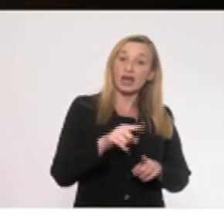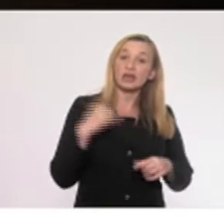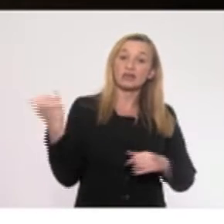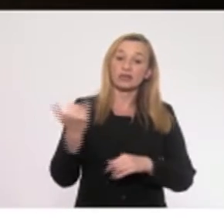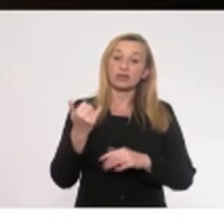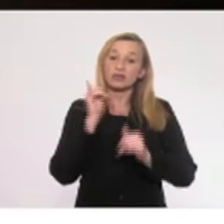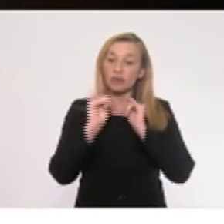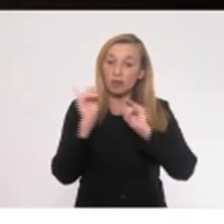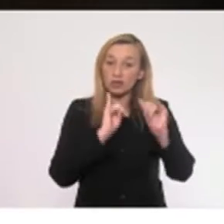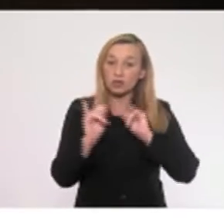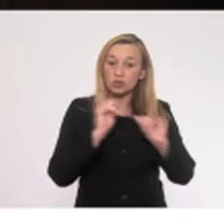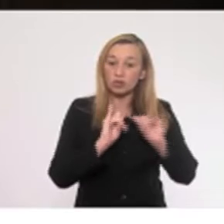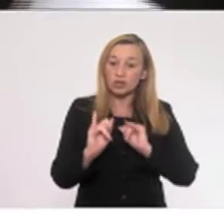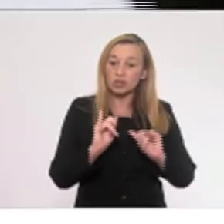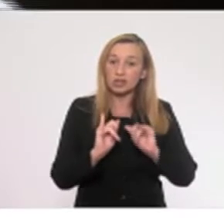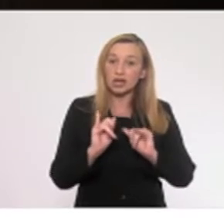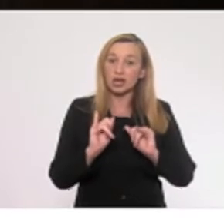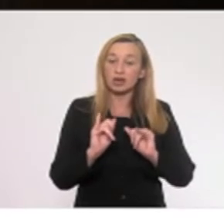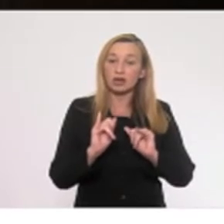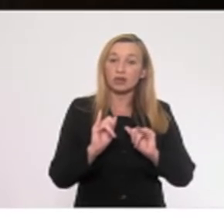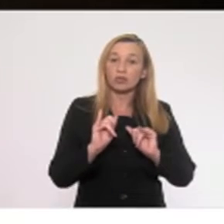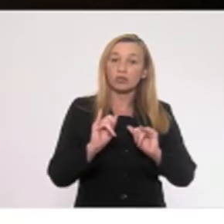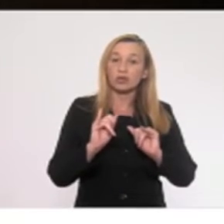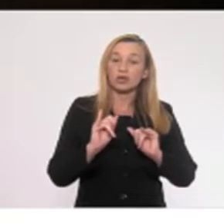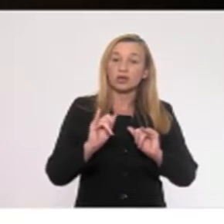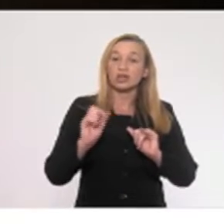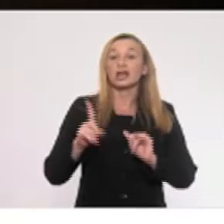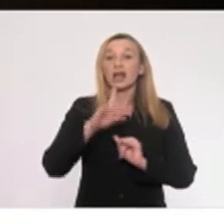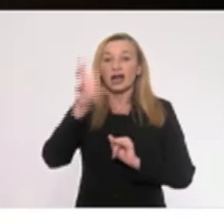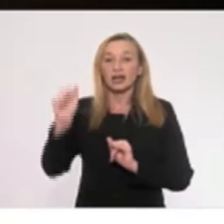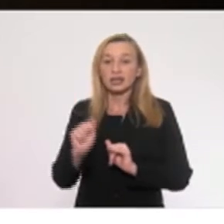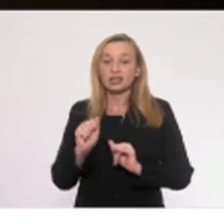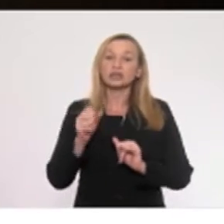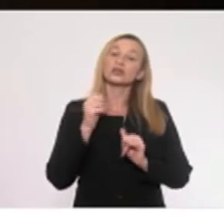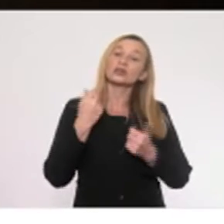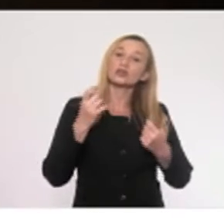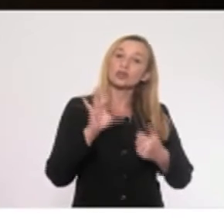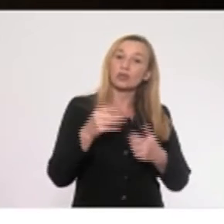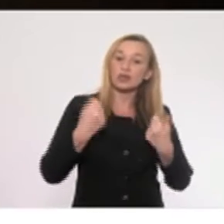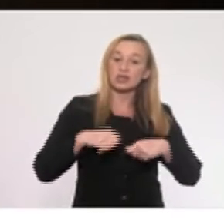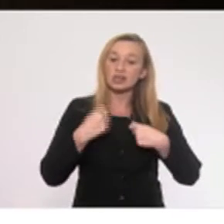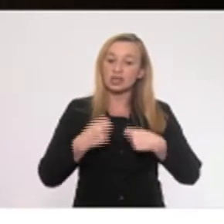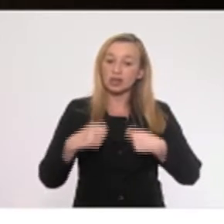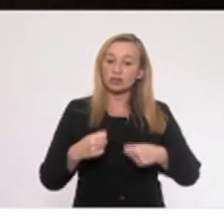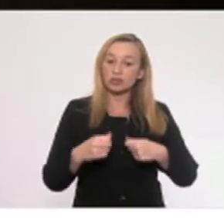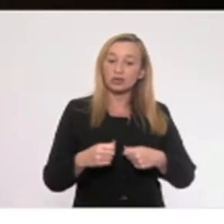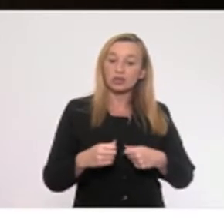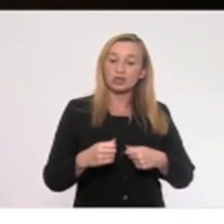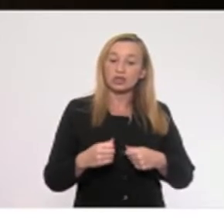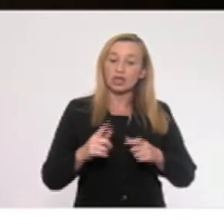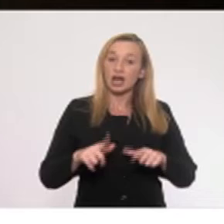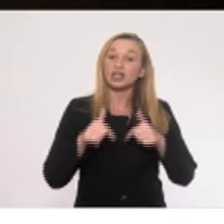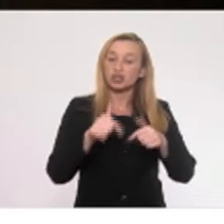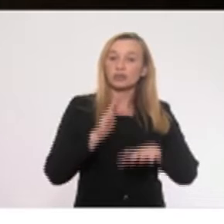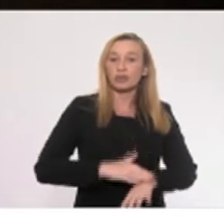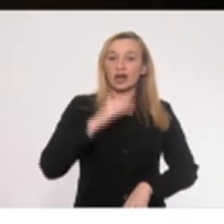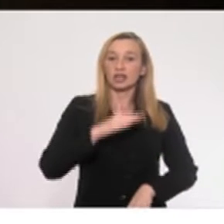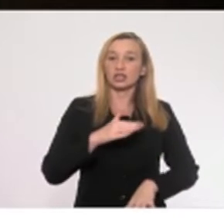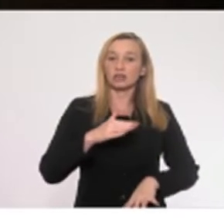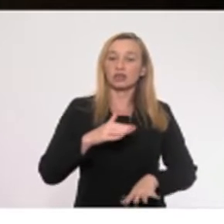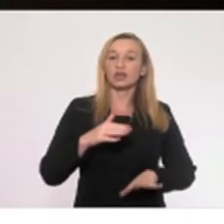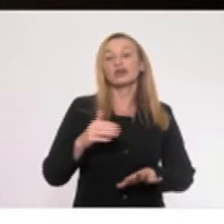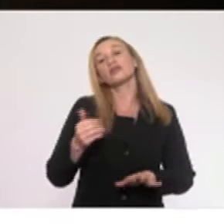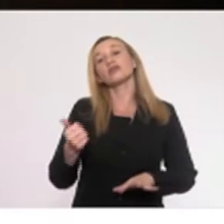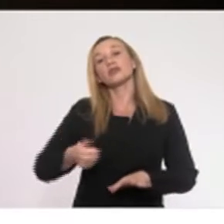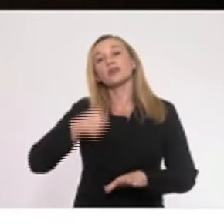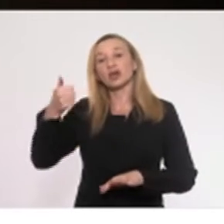que são muito claras. A gente só tem que sistematizar para que fique mais fácil de divulgação para o público em geral, para o cidadão como